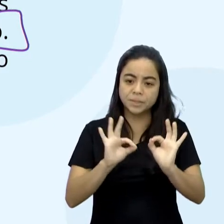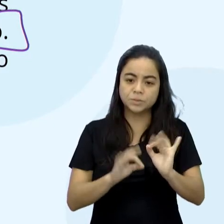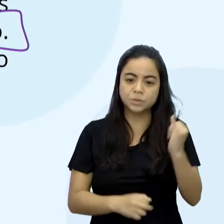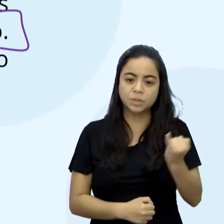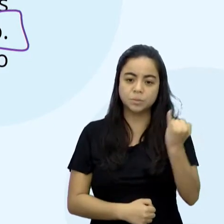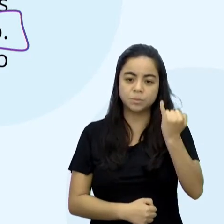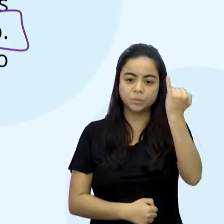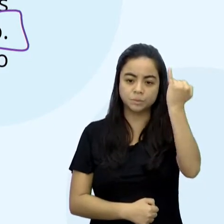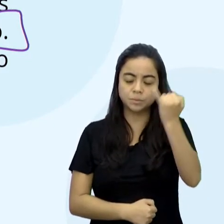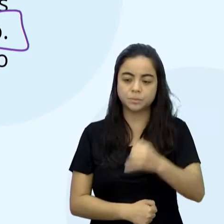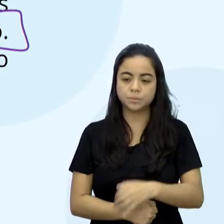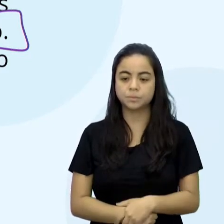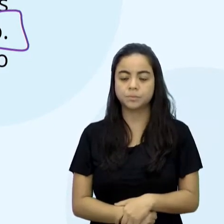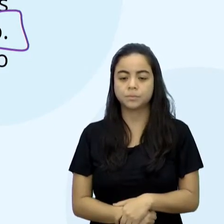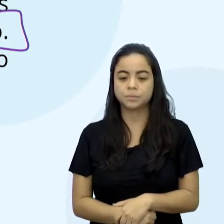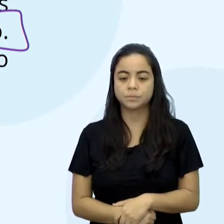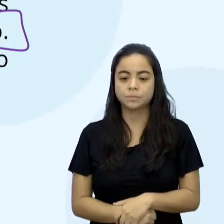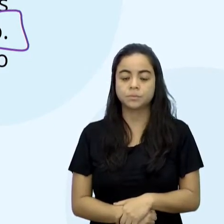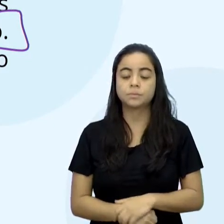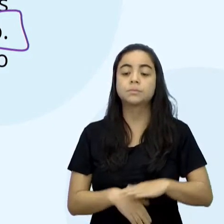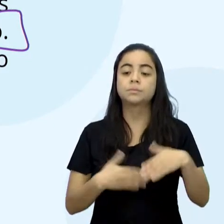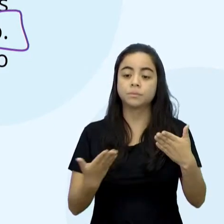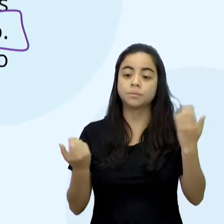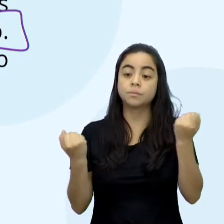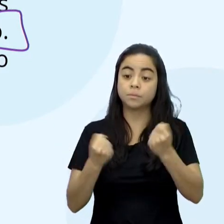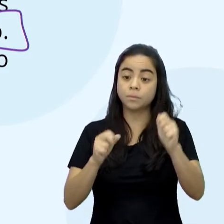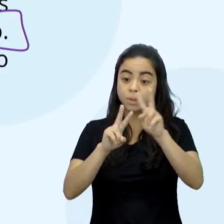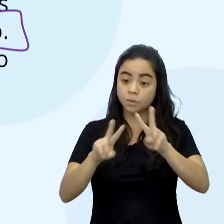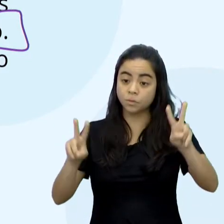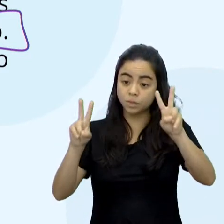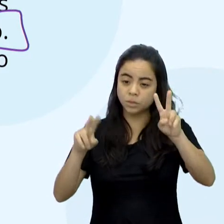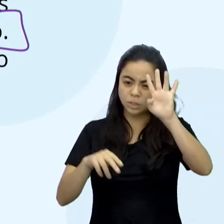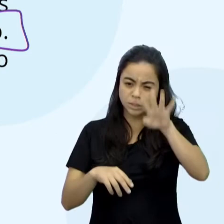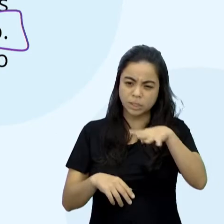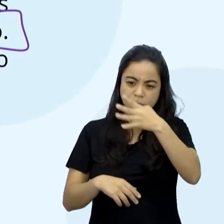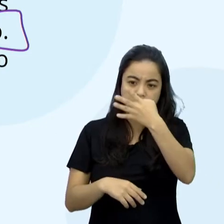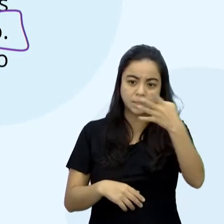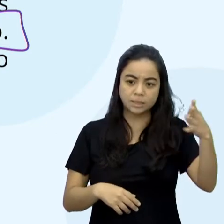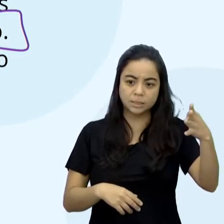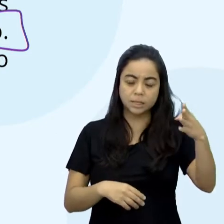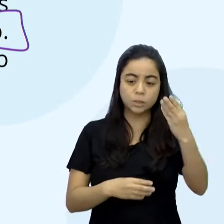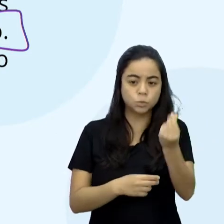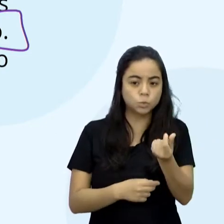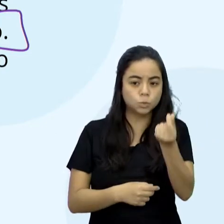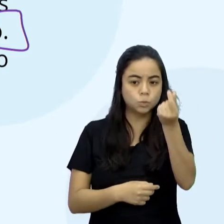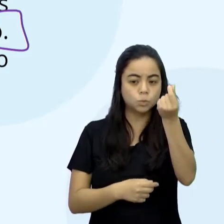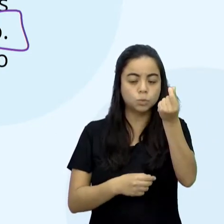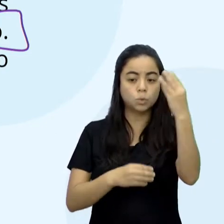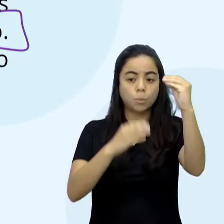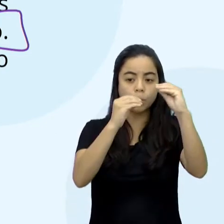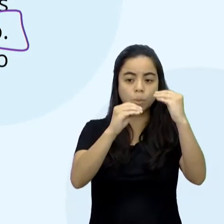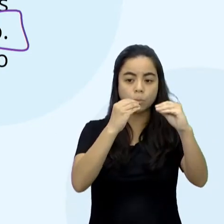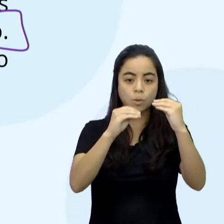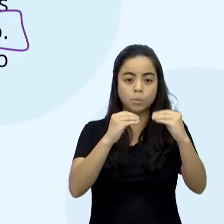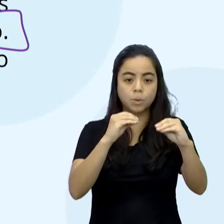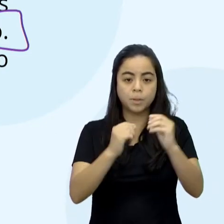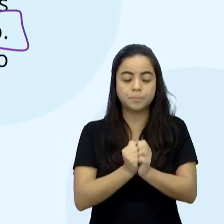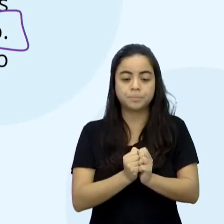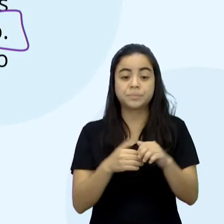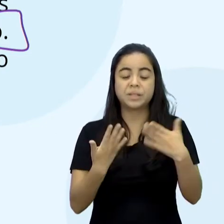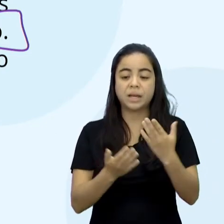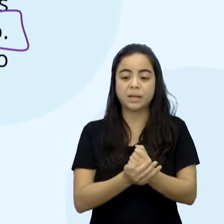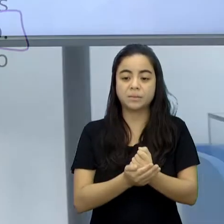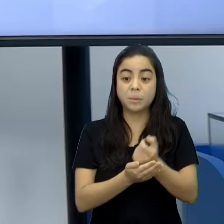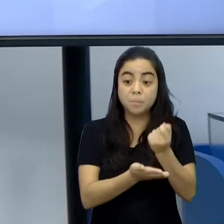Conjugar aí esse verbo. Assim vocês poderão visualizar as despesas e não onerar aí as nossas receitas, não